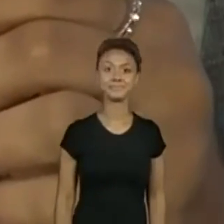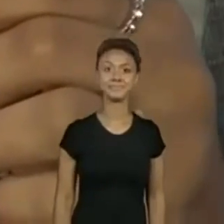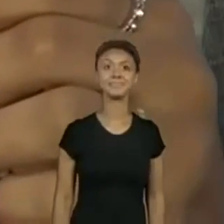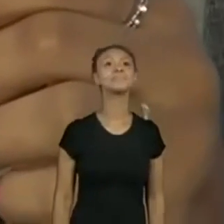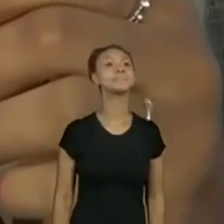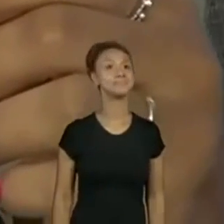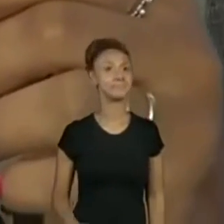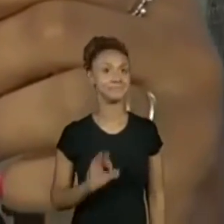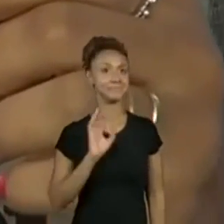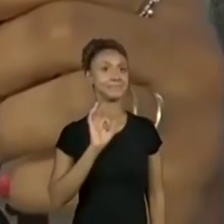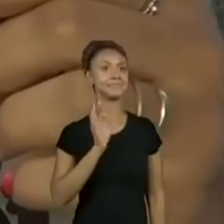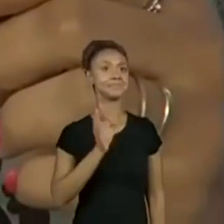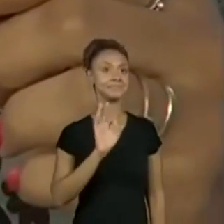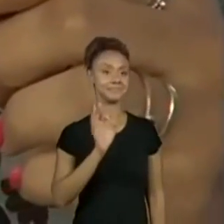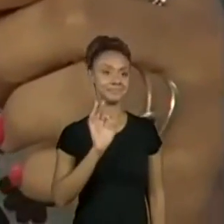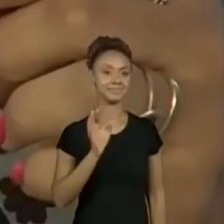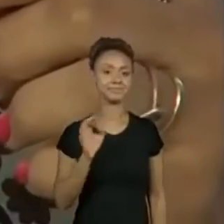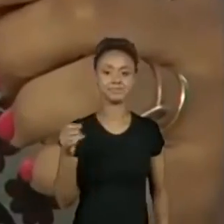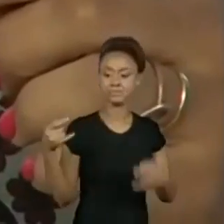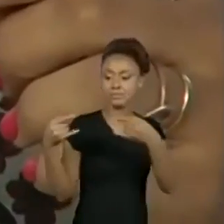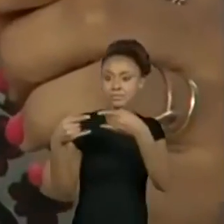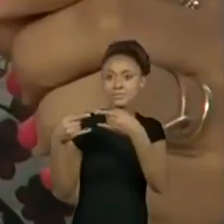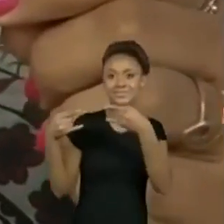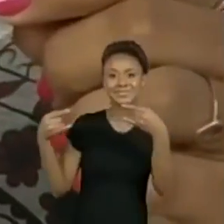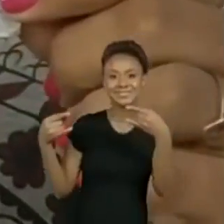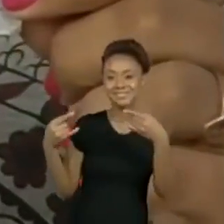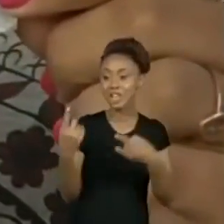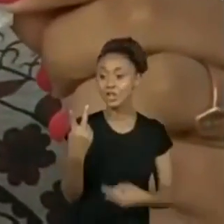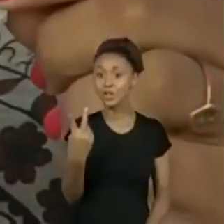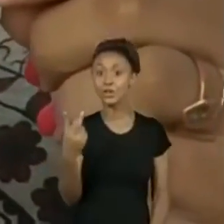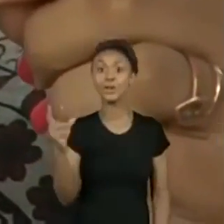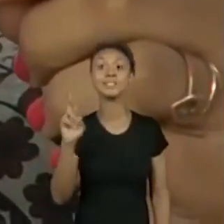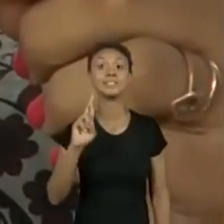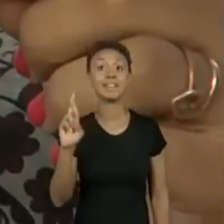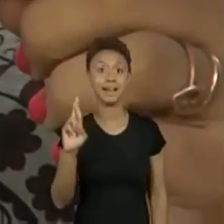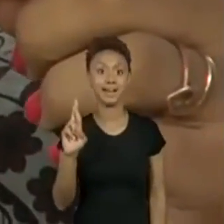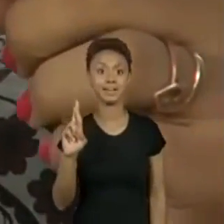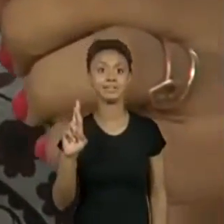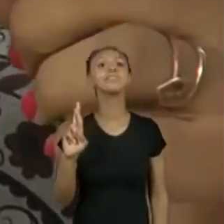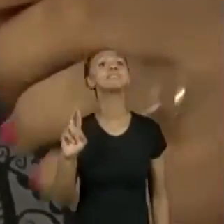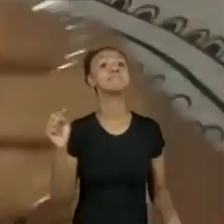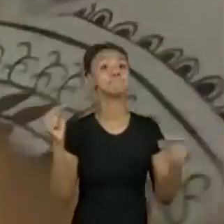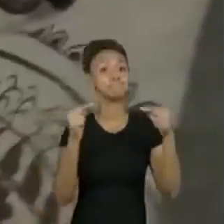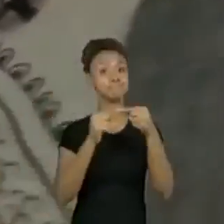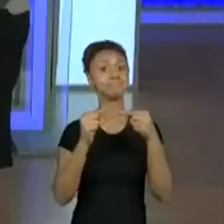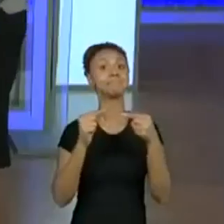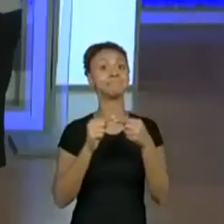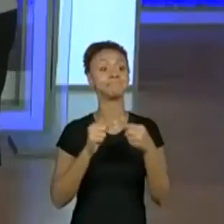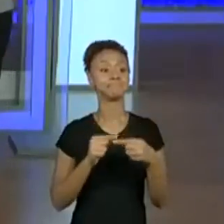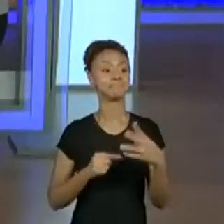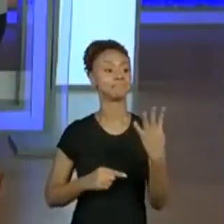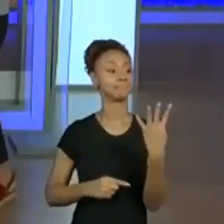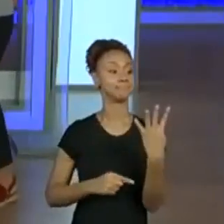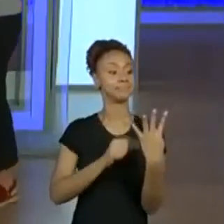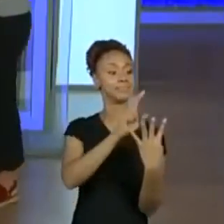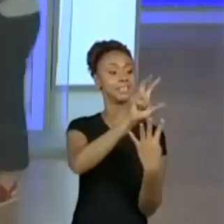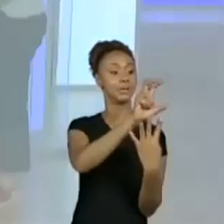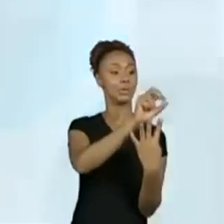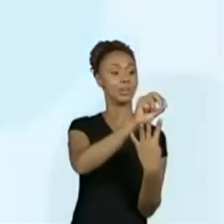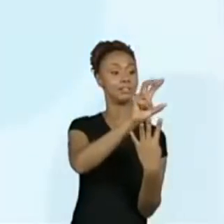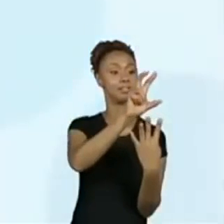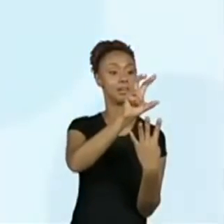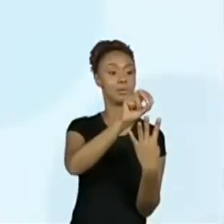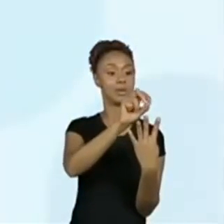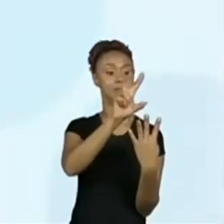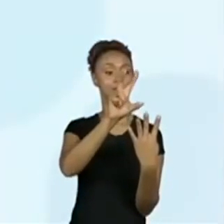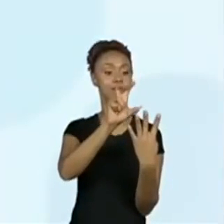Isso, então nós podemos ver que a cédula de R$2 é equivalente a 4